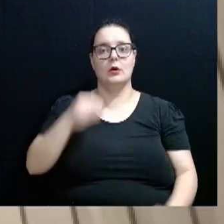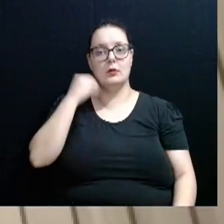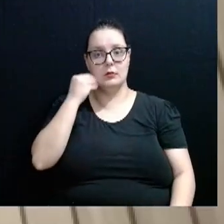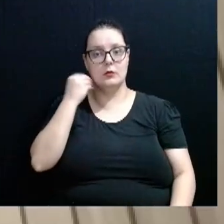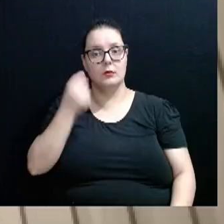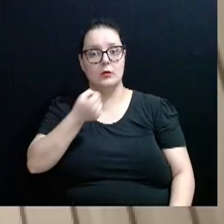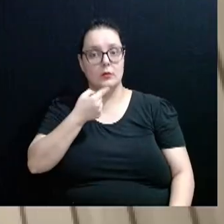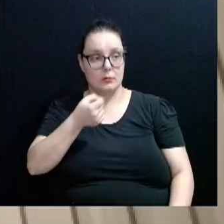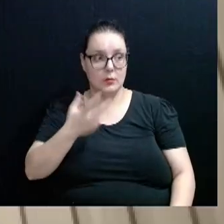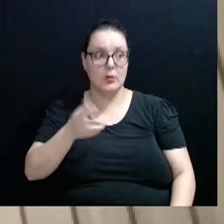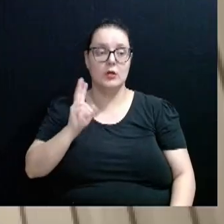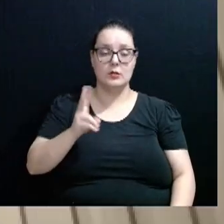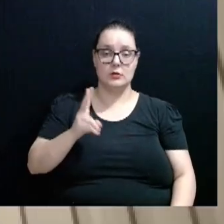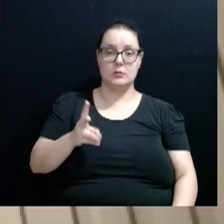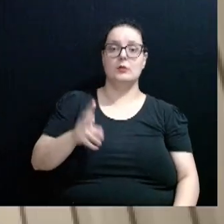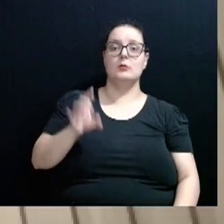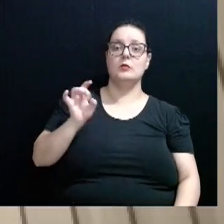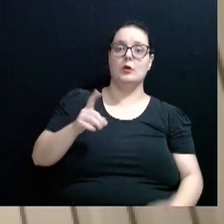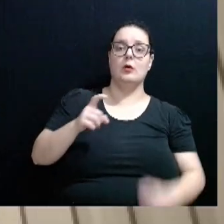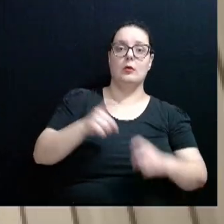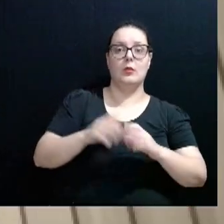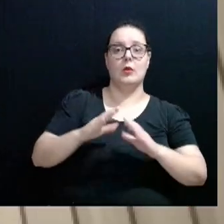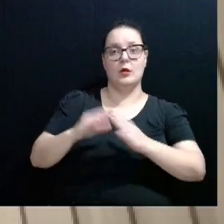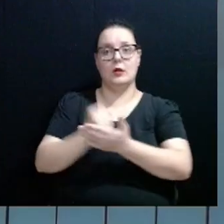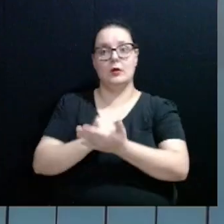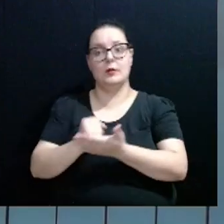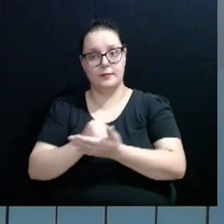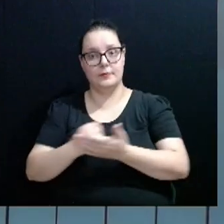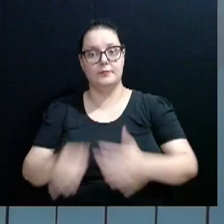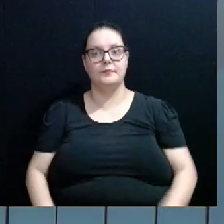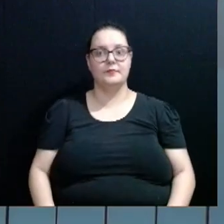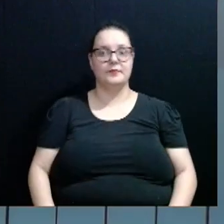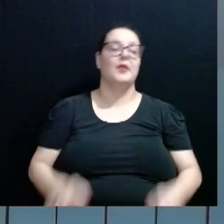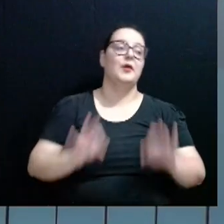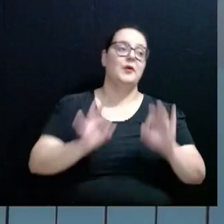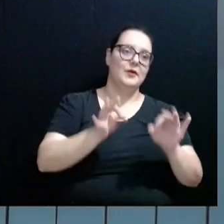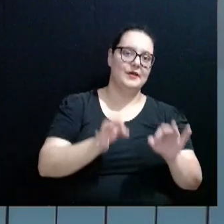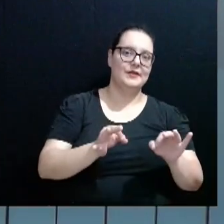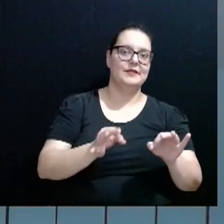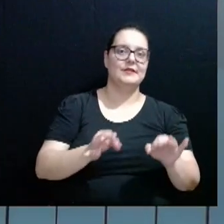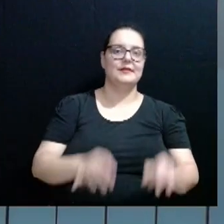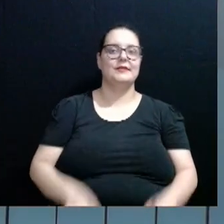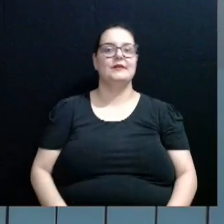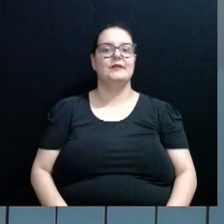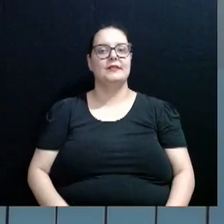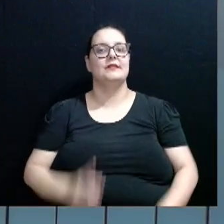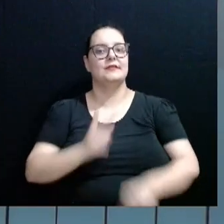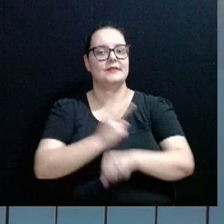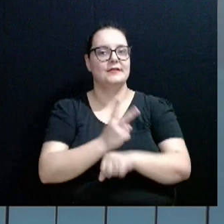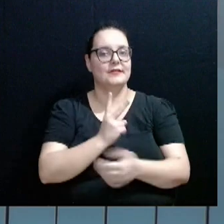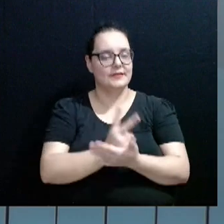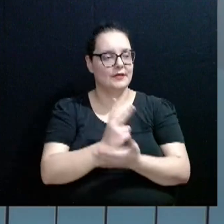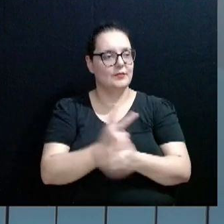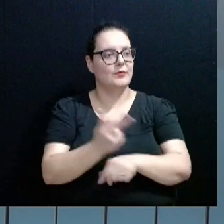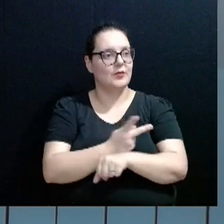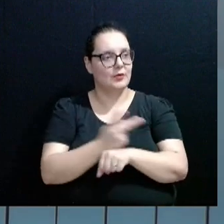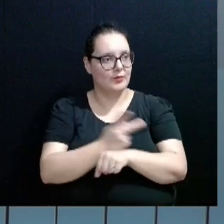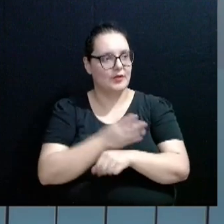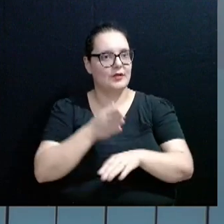Sempre só o médico e farmacêutico. Com certeza, exatamente. Camila, muito obrigada pela sua